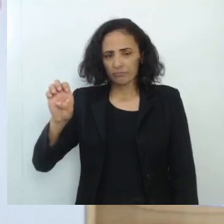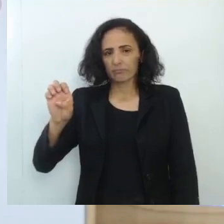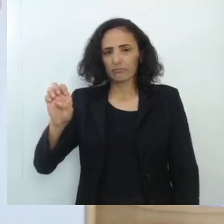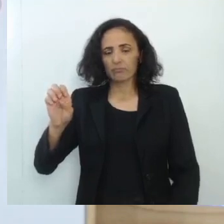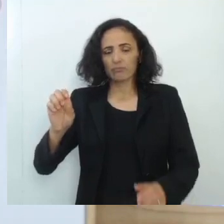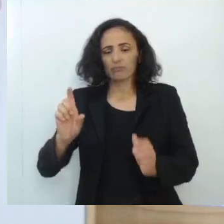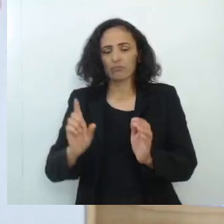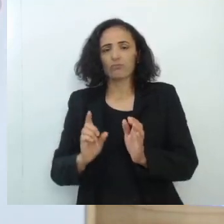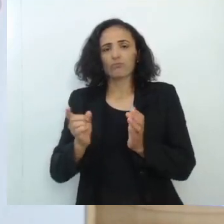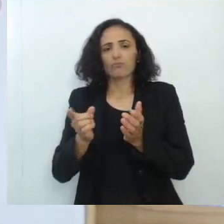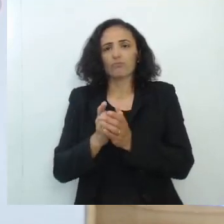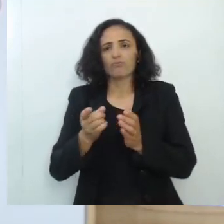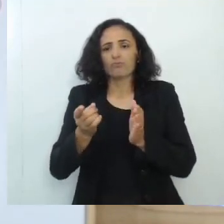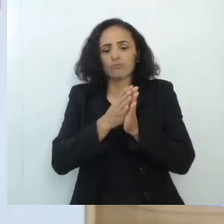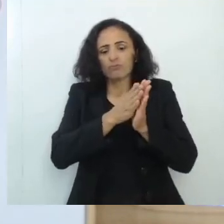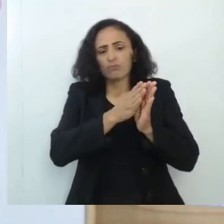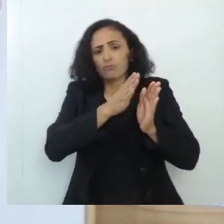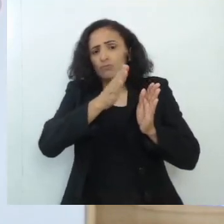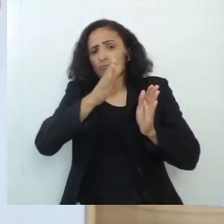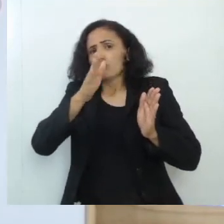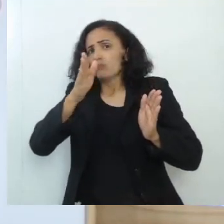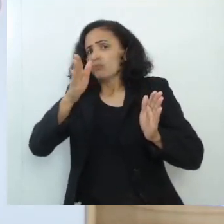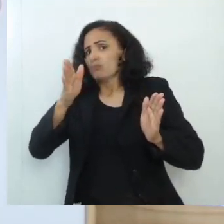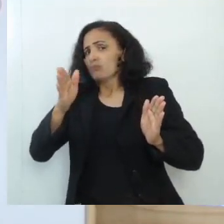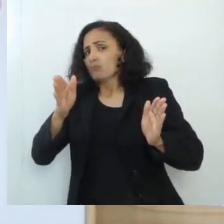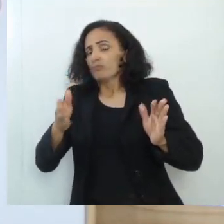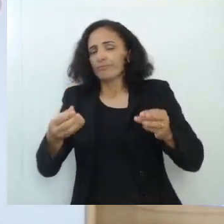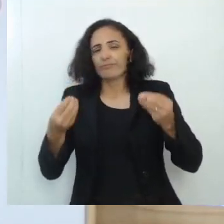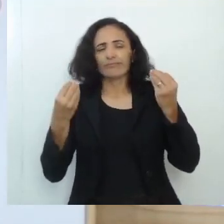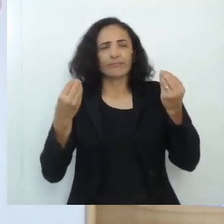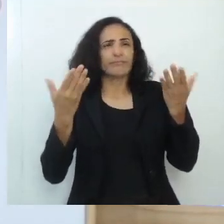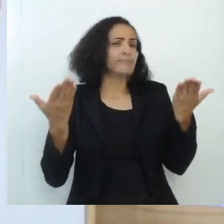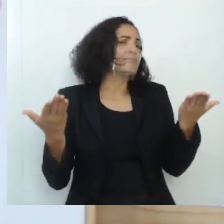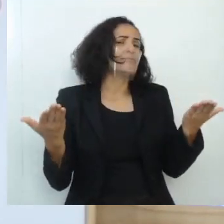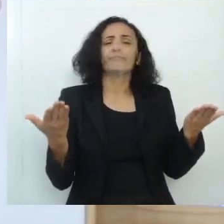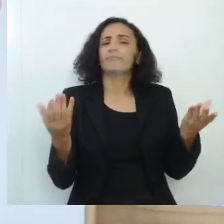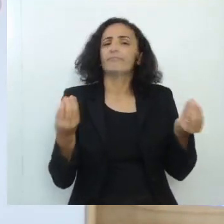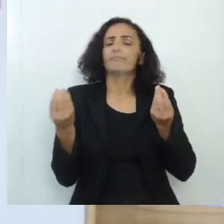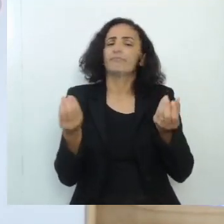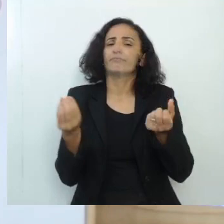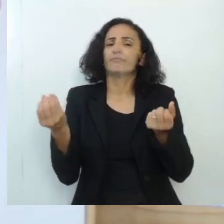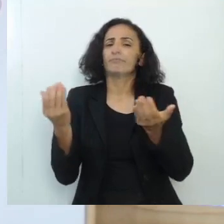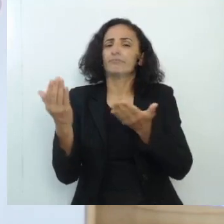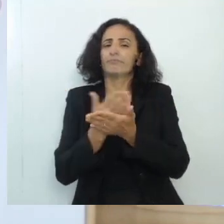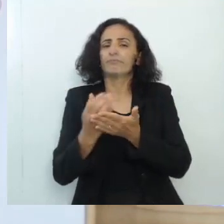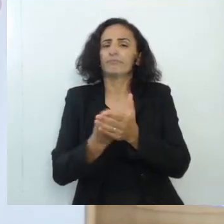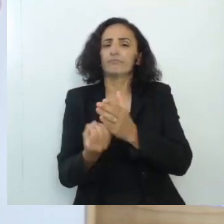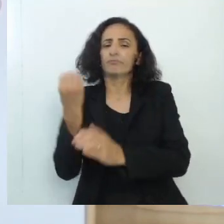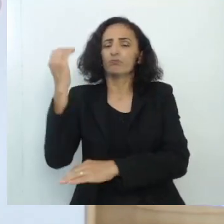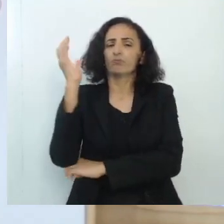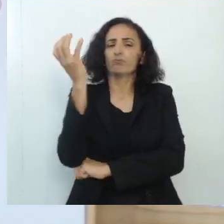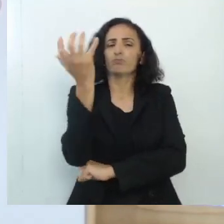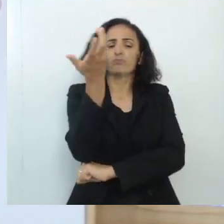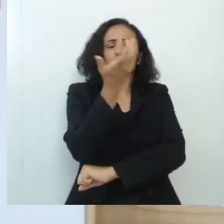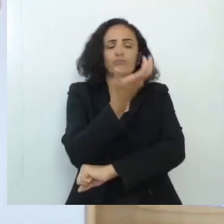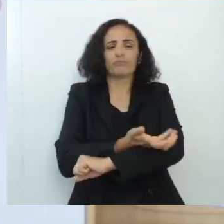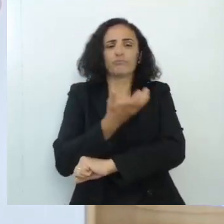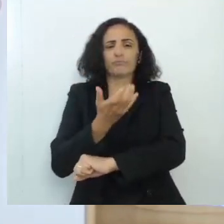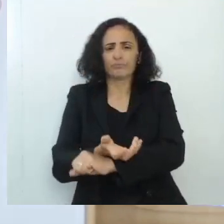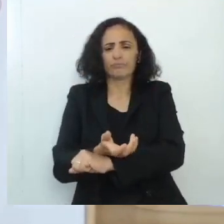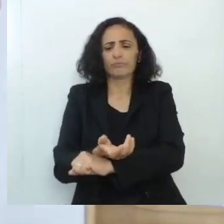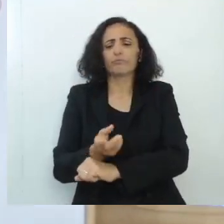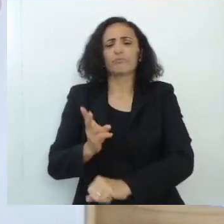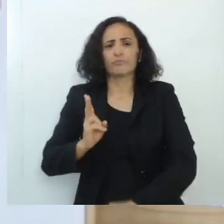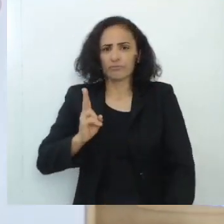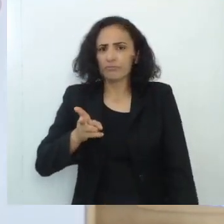vai ter a maior duração. Aí você pode dizer assim, Andrei, mas vai ter alguma planta que a fase haploide vai durar mais?